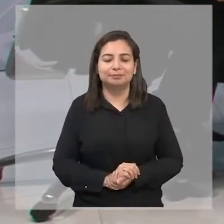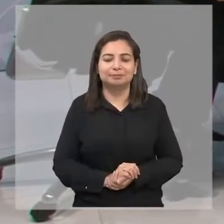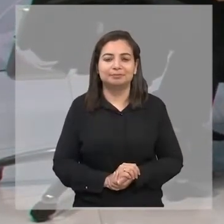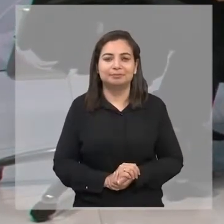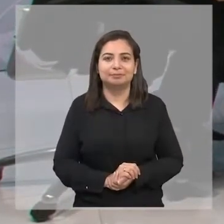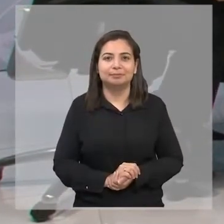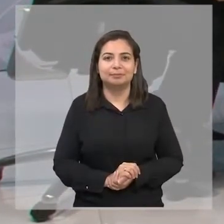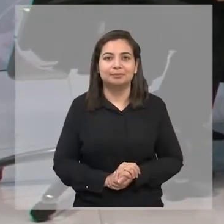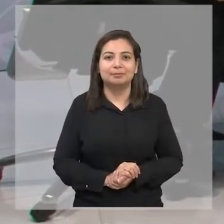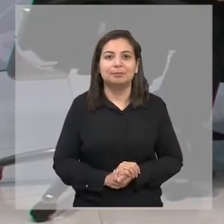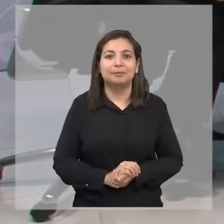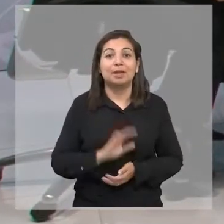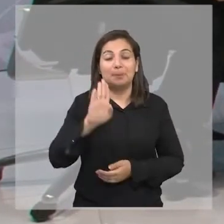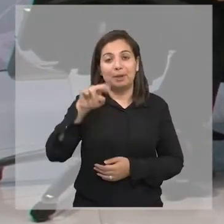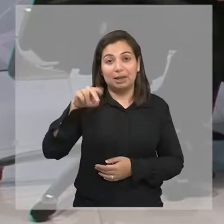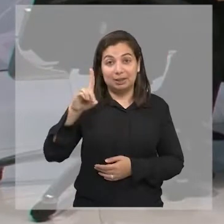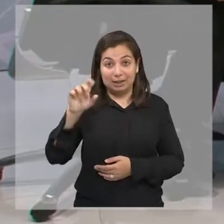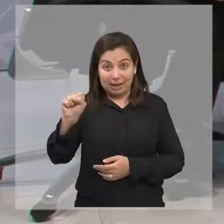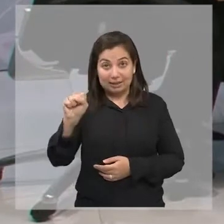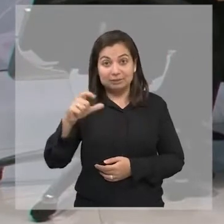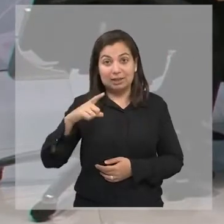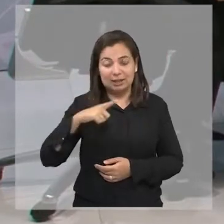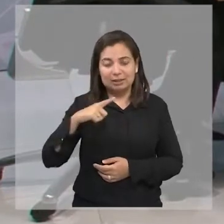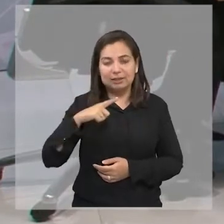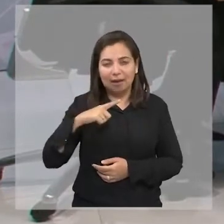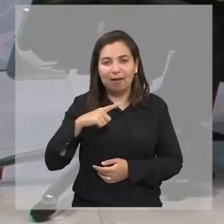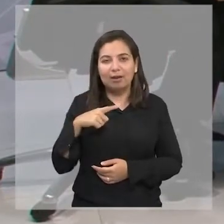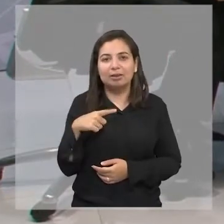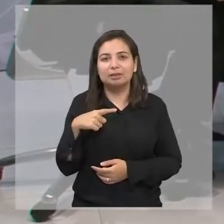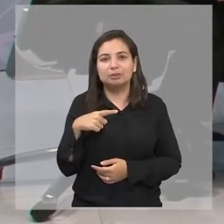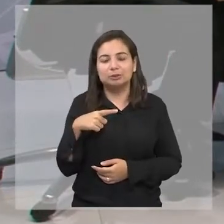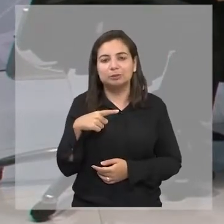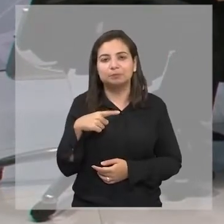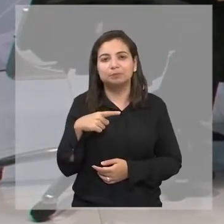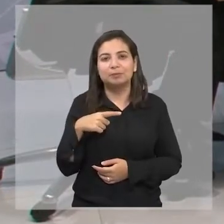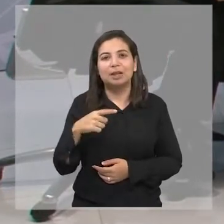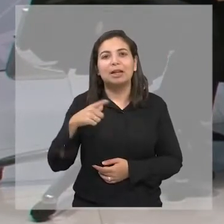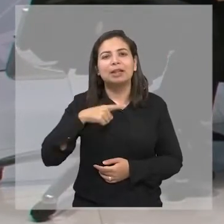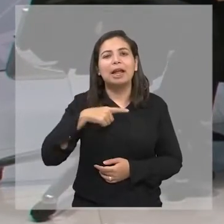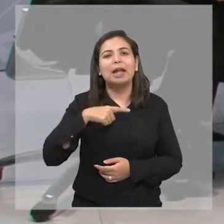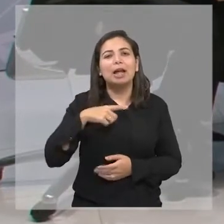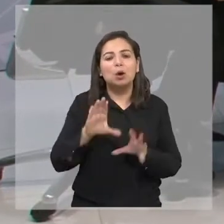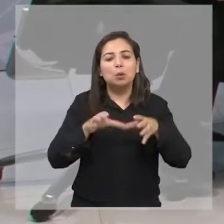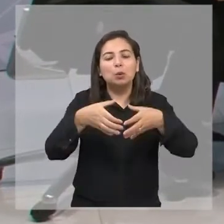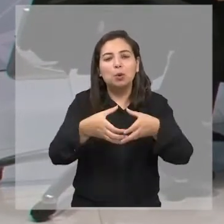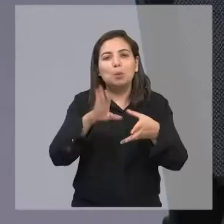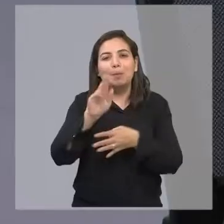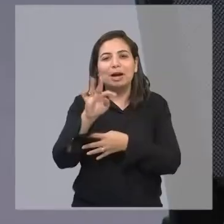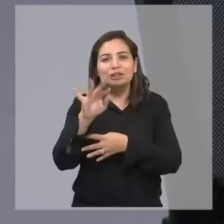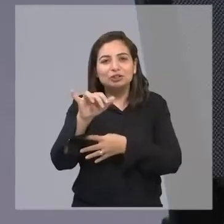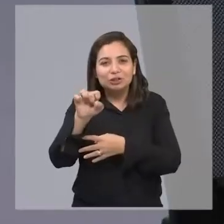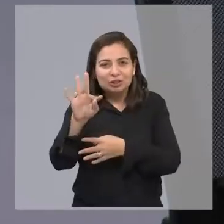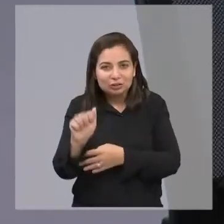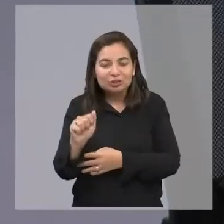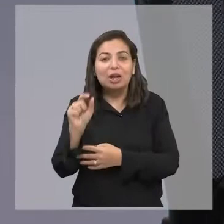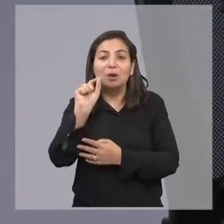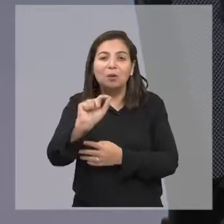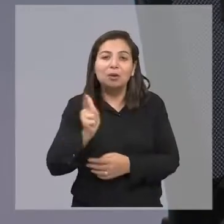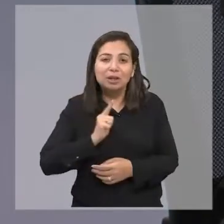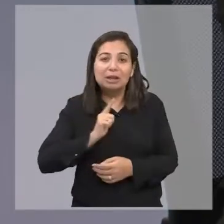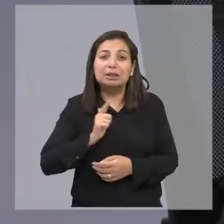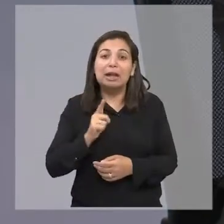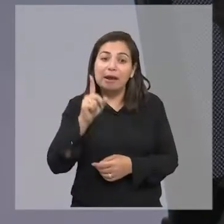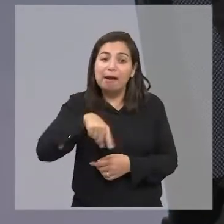bilhões do BNDES. Nós fizemos a mesma coisa. Para quem? Para o Wesley Batista, Joesley Batista, Ike Batista. Tá o americano colocou na economia deles e são